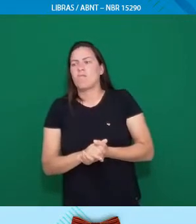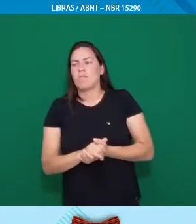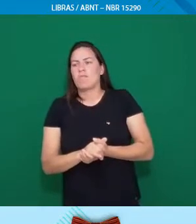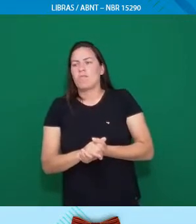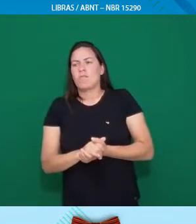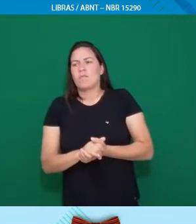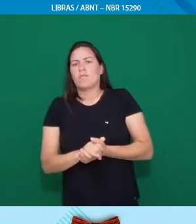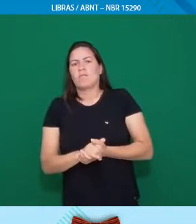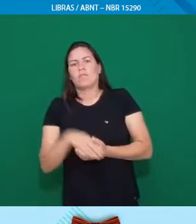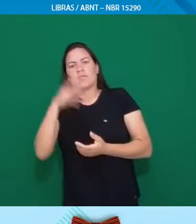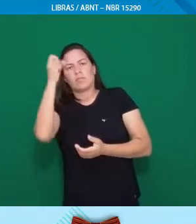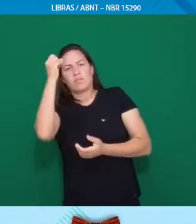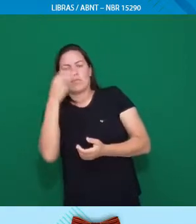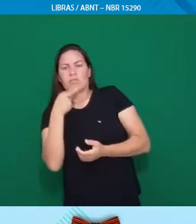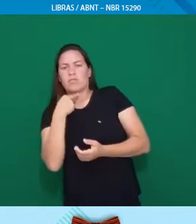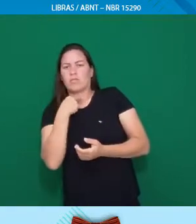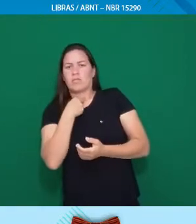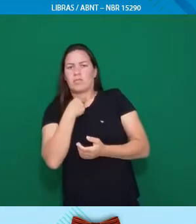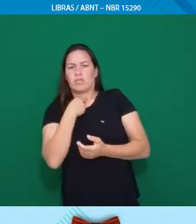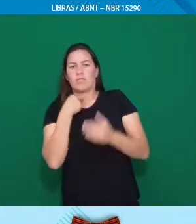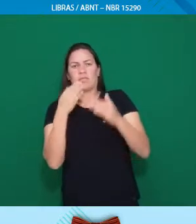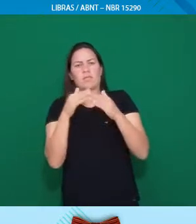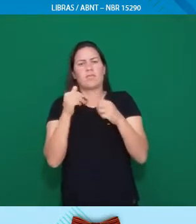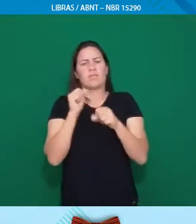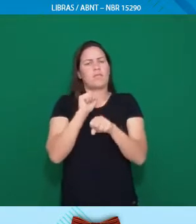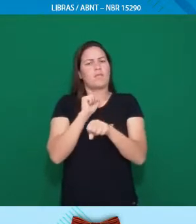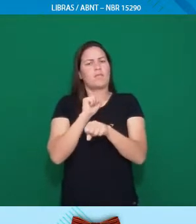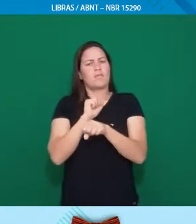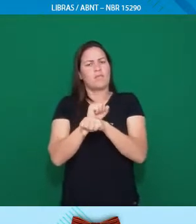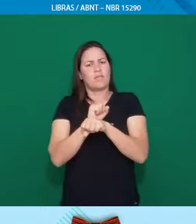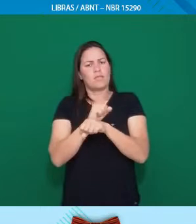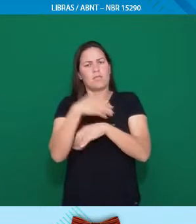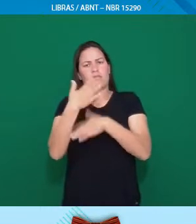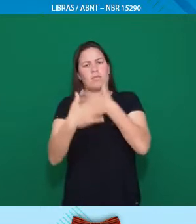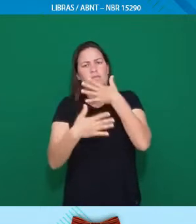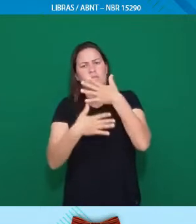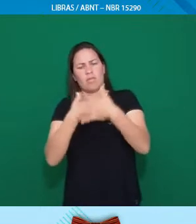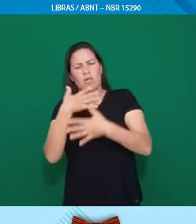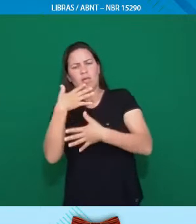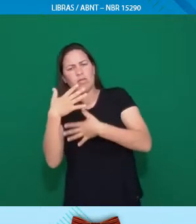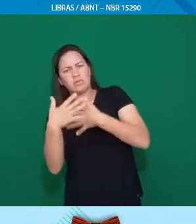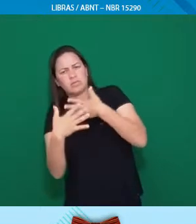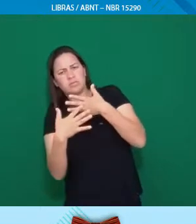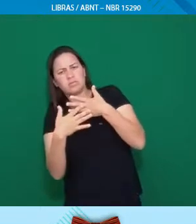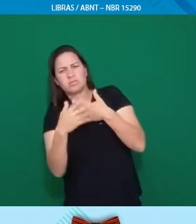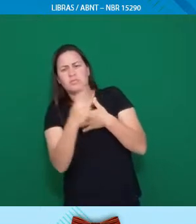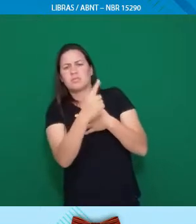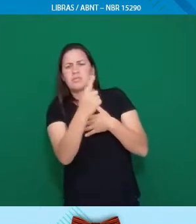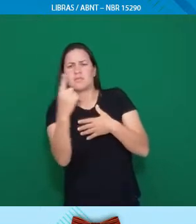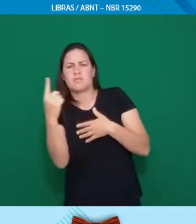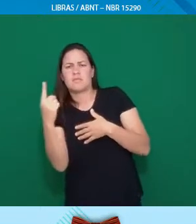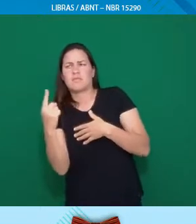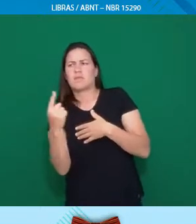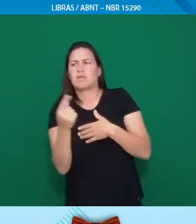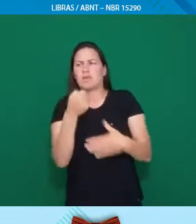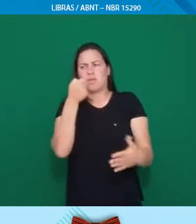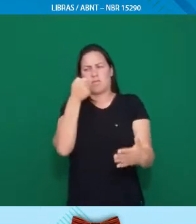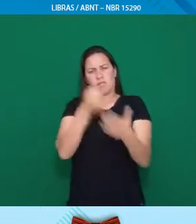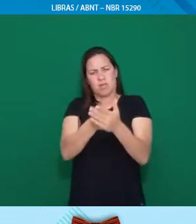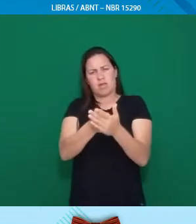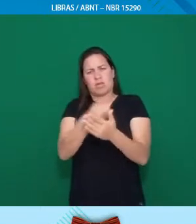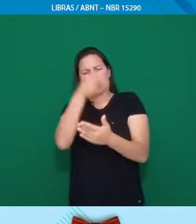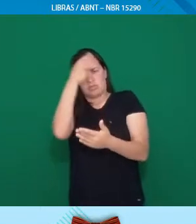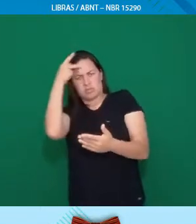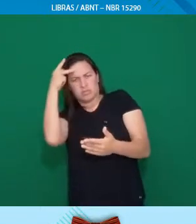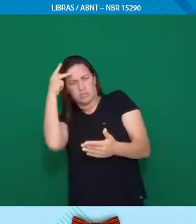que disseste para eles que pare com essa confusão principalmente de alguns deles e querer